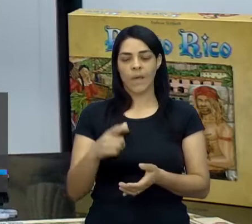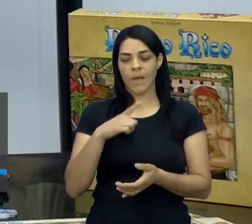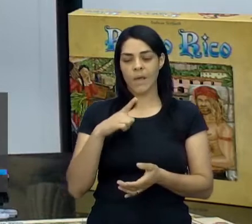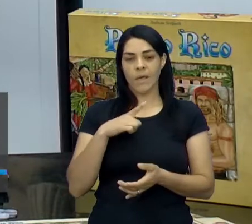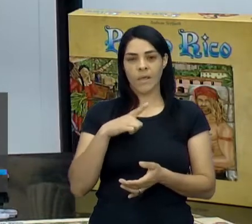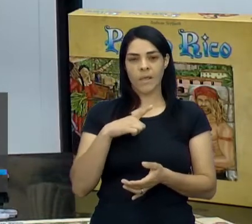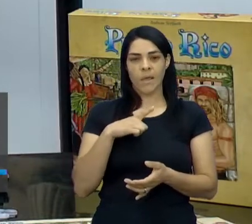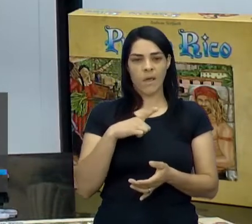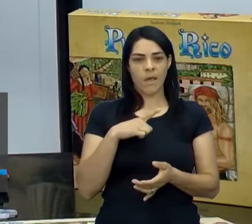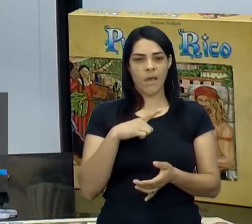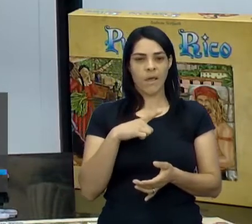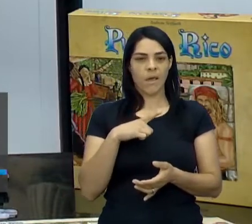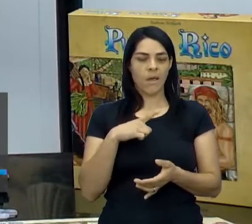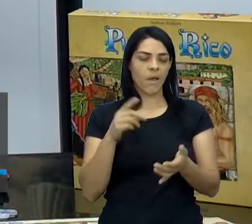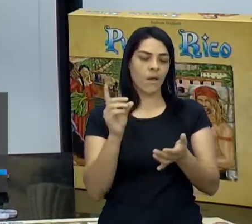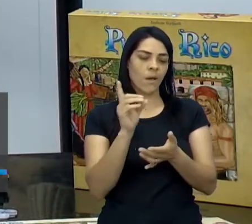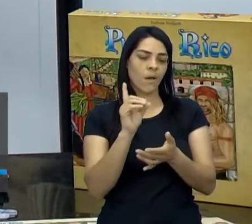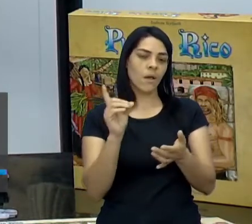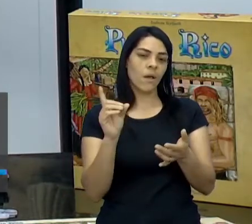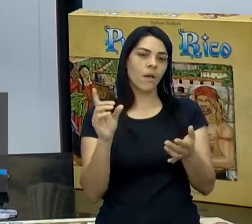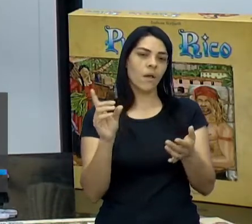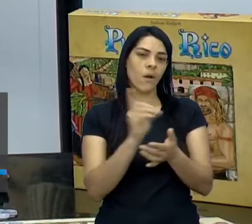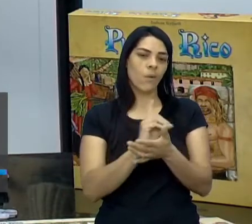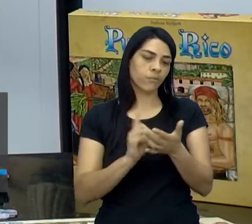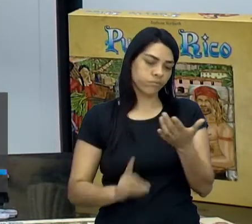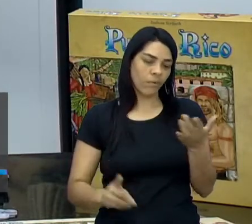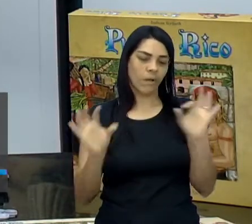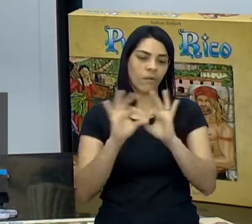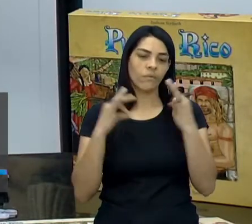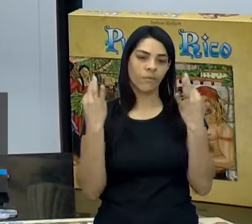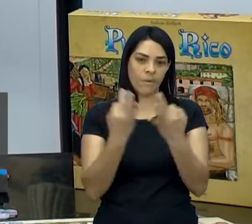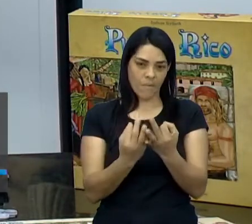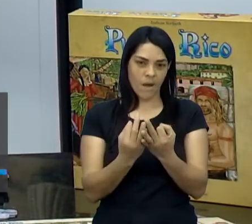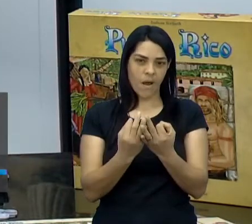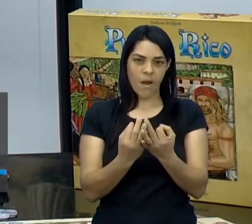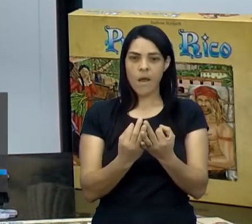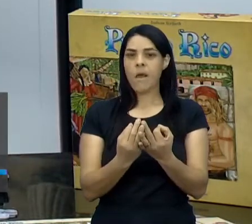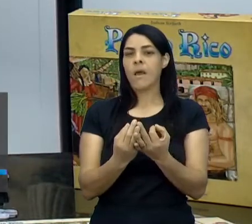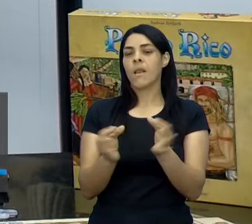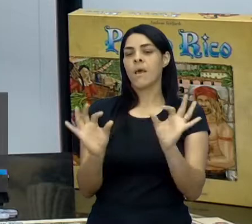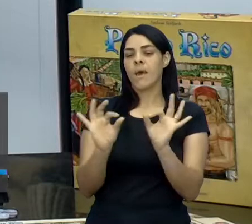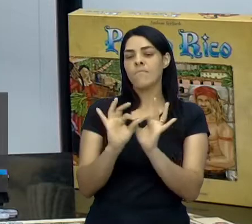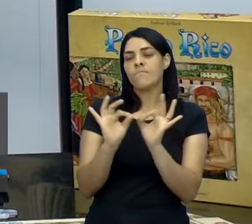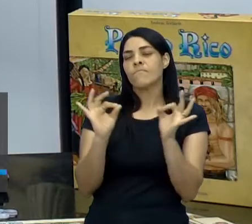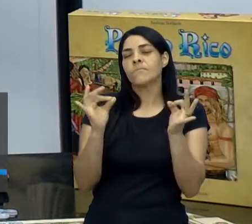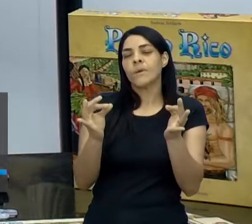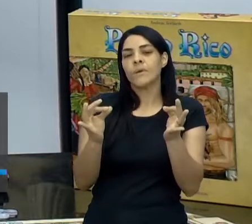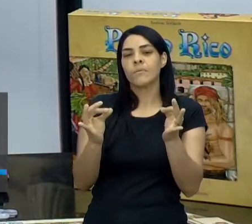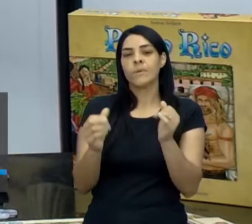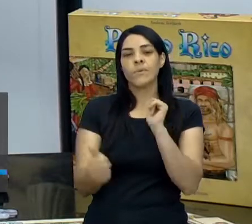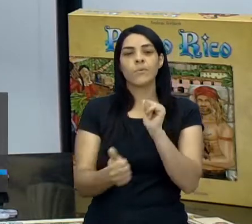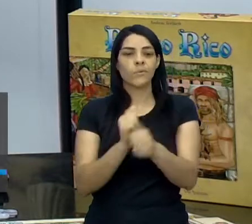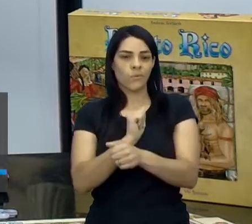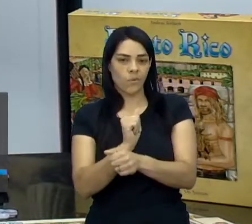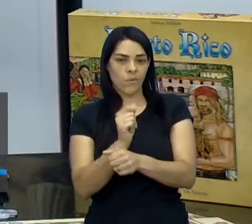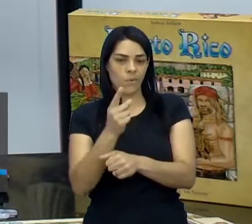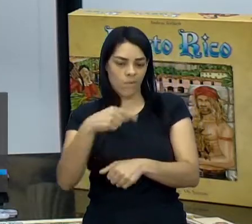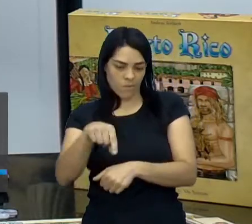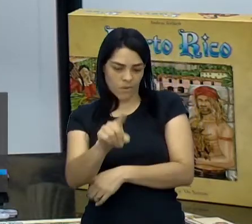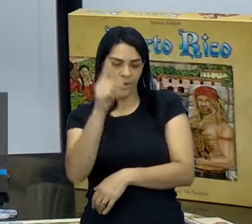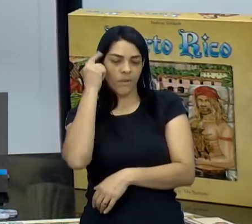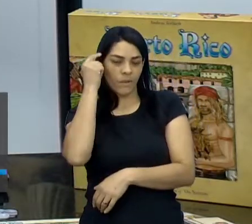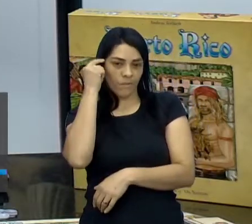a versão mais amigável, a versão mais simples do jogo. Então, é uma questão interessante para você pensar, para você atingir o maior